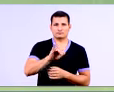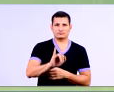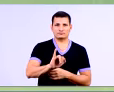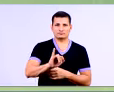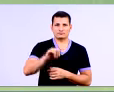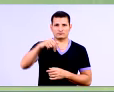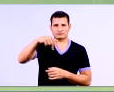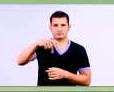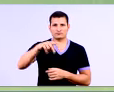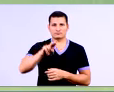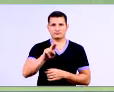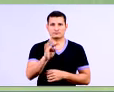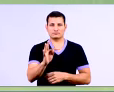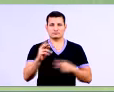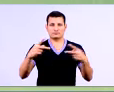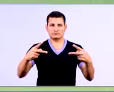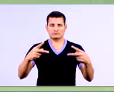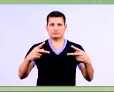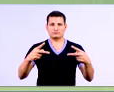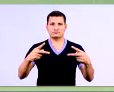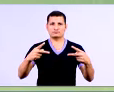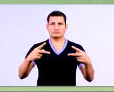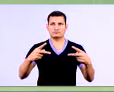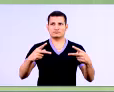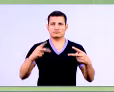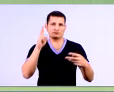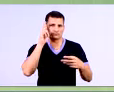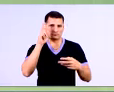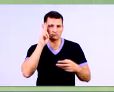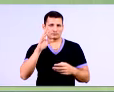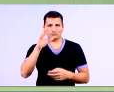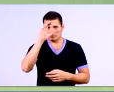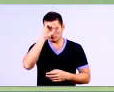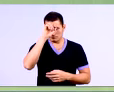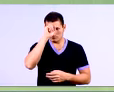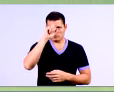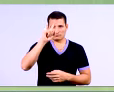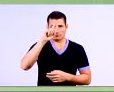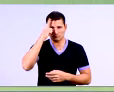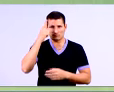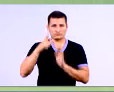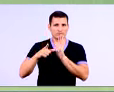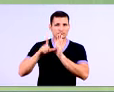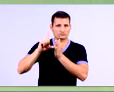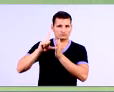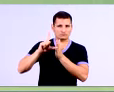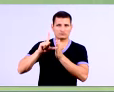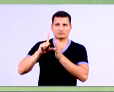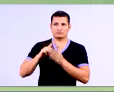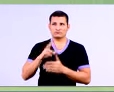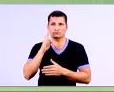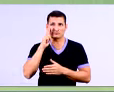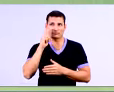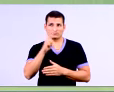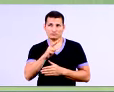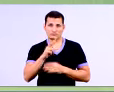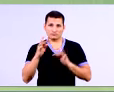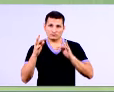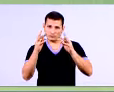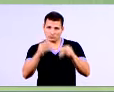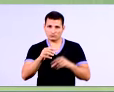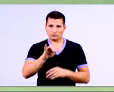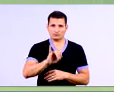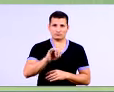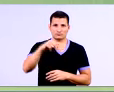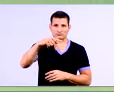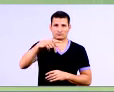são os elementos que nós aprendemos a criar agora há pouco. Observe que todo input possui